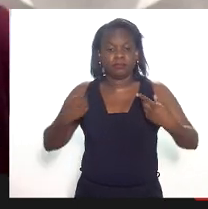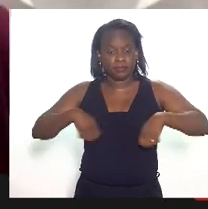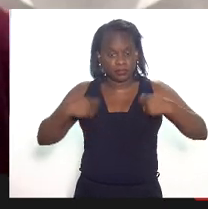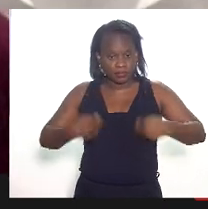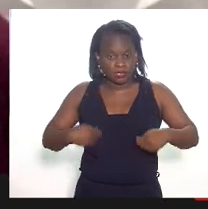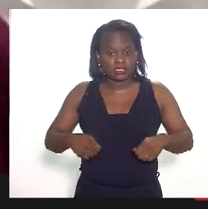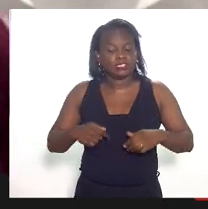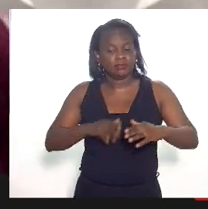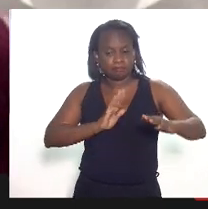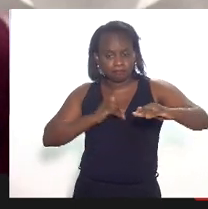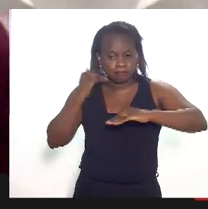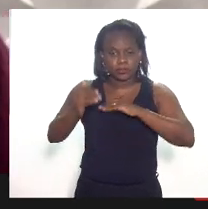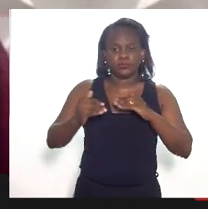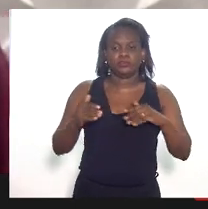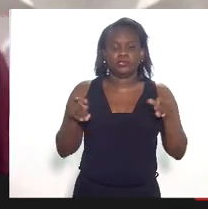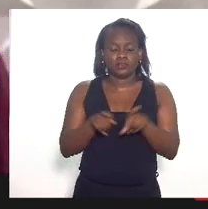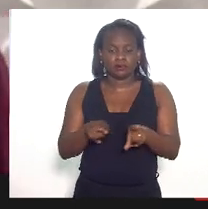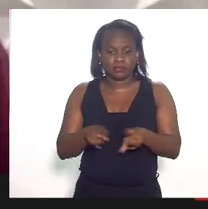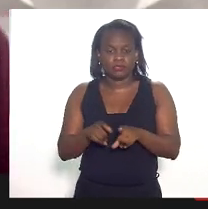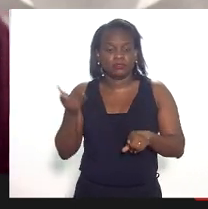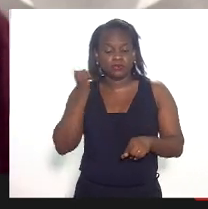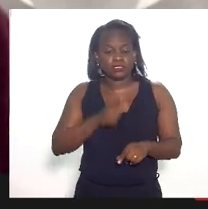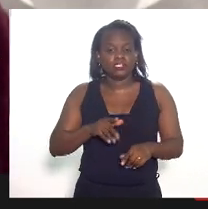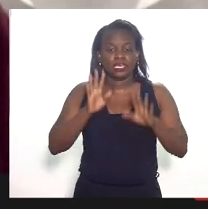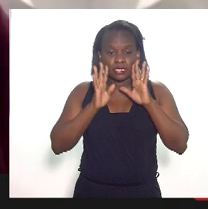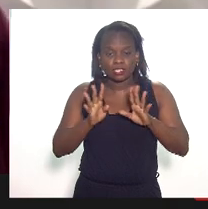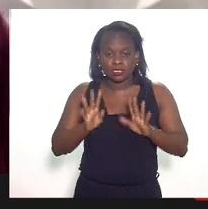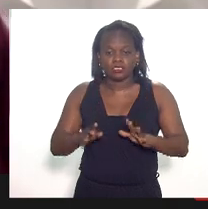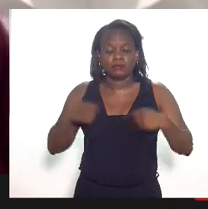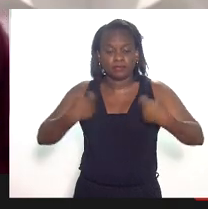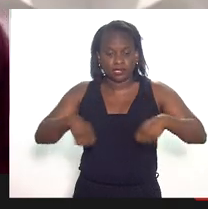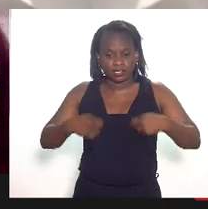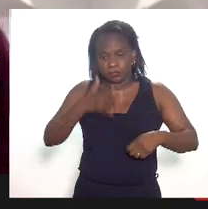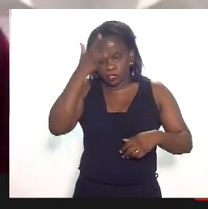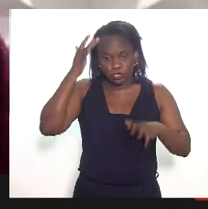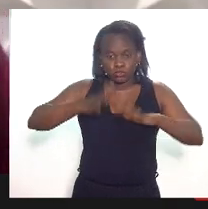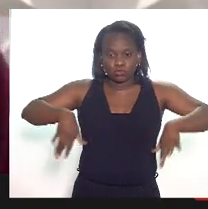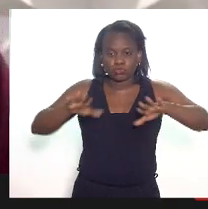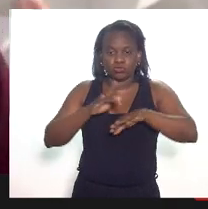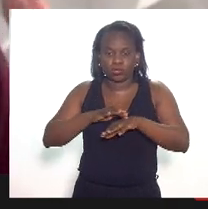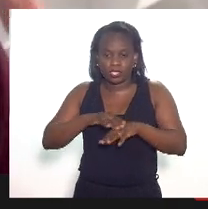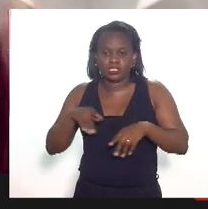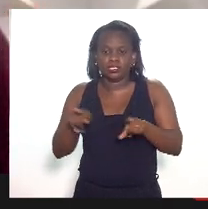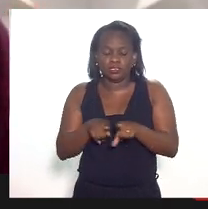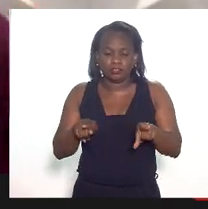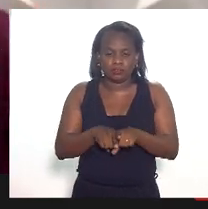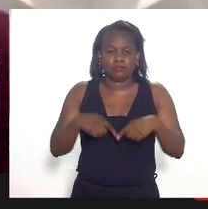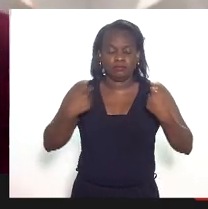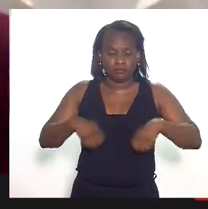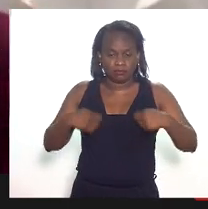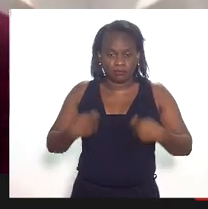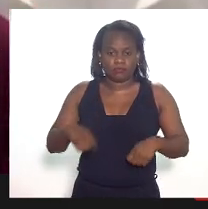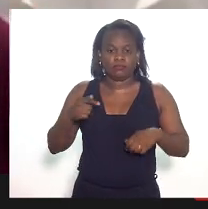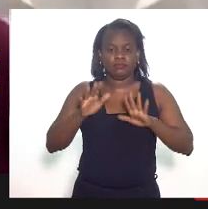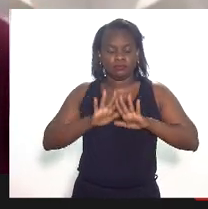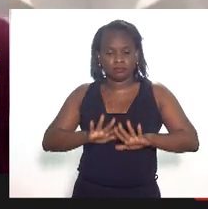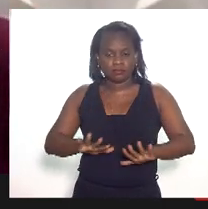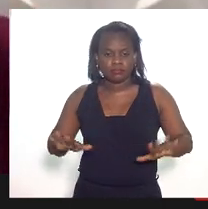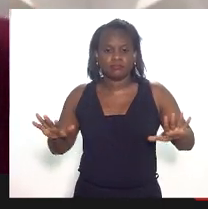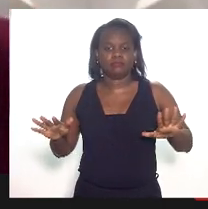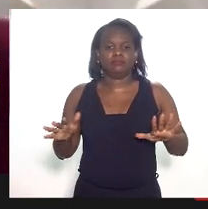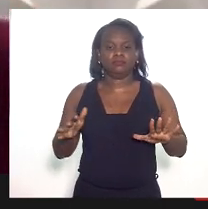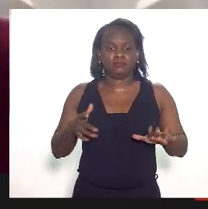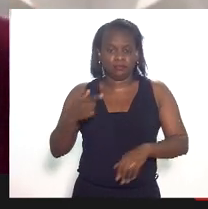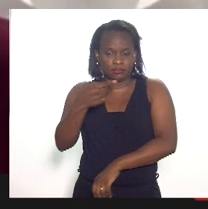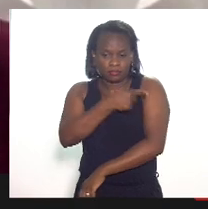que superar isso, temos que garantir o atendimento adequado aos pacientes, temos que garantir a celeridade